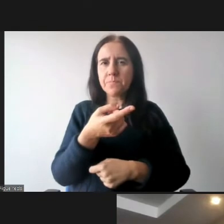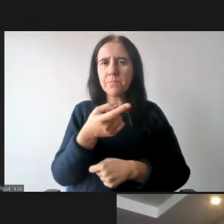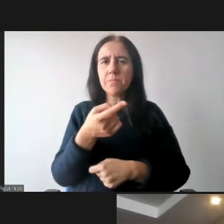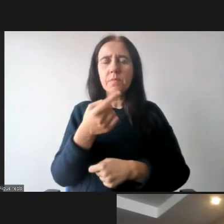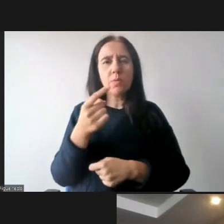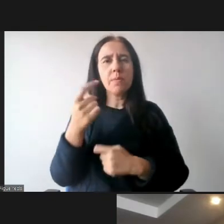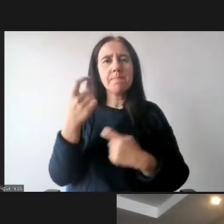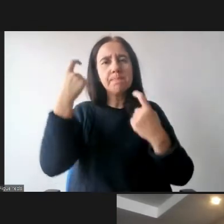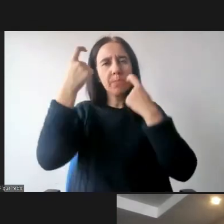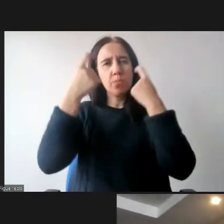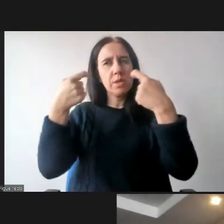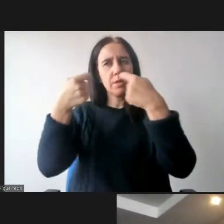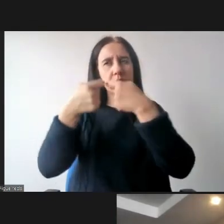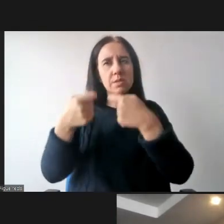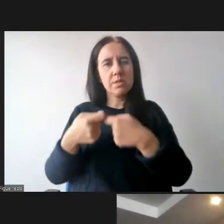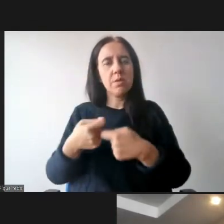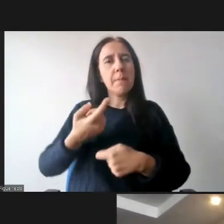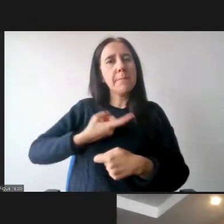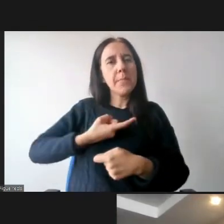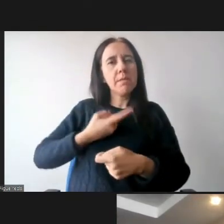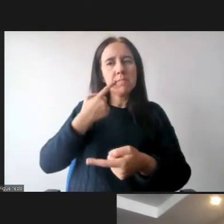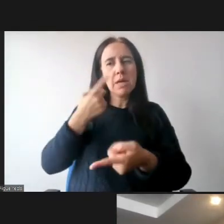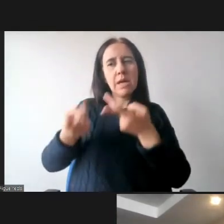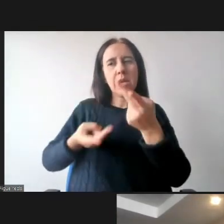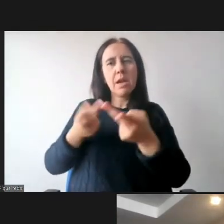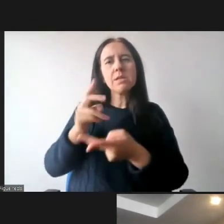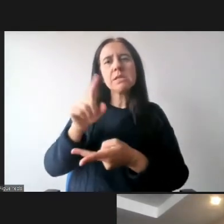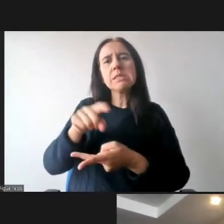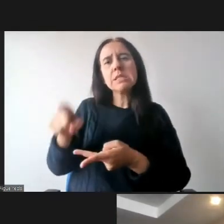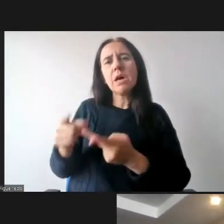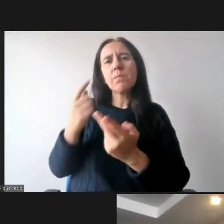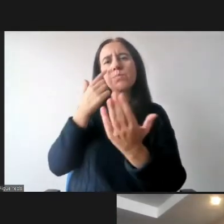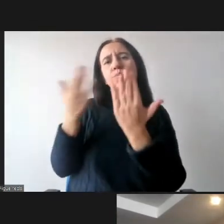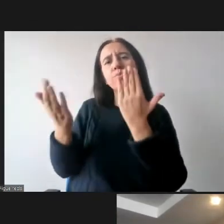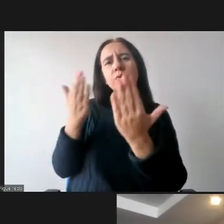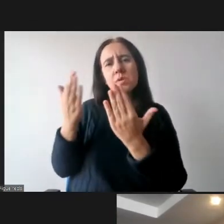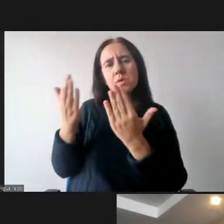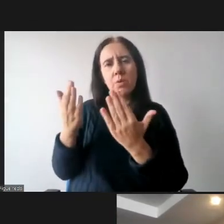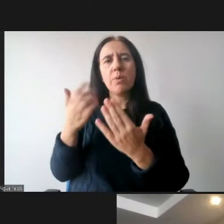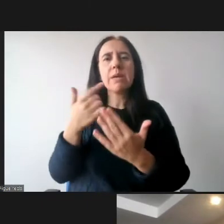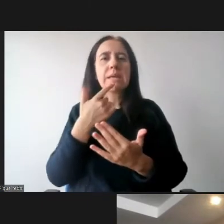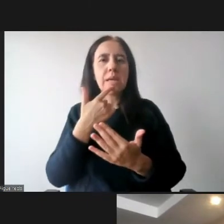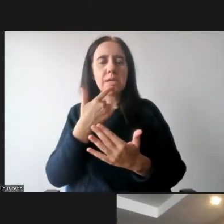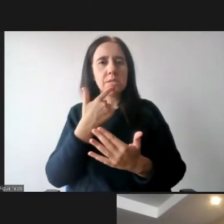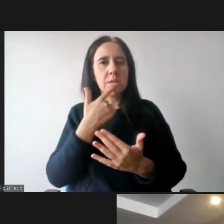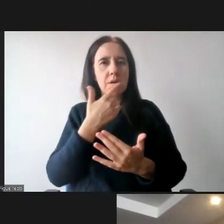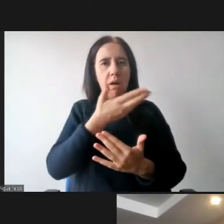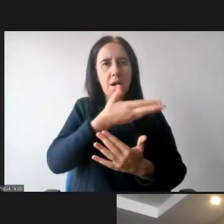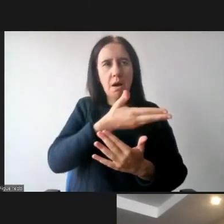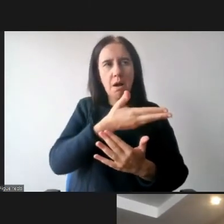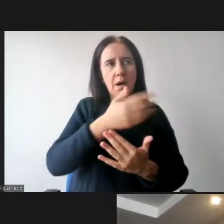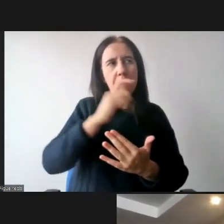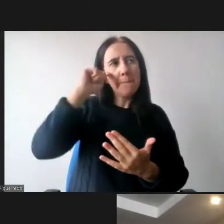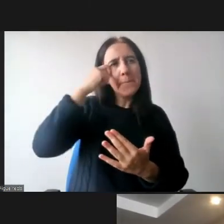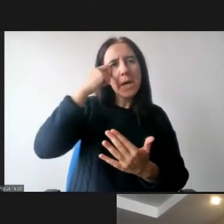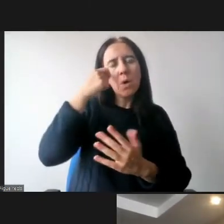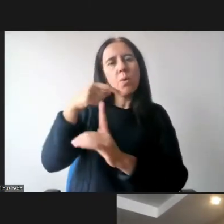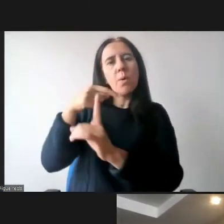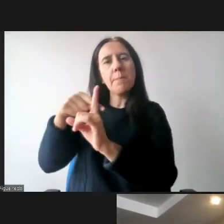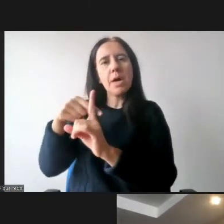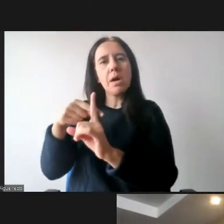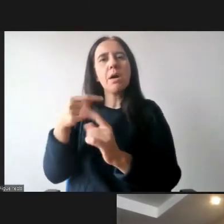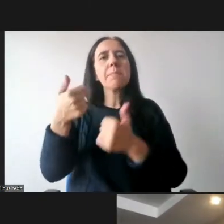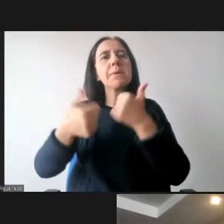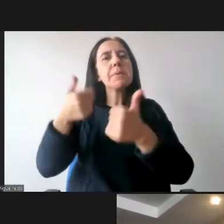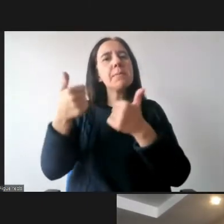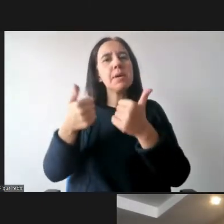ponderação, que exige uma análise da proporcionalidade, no fundo, entre os custos e os benefícios resultantes da adoção da medida,